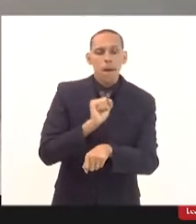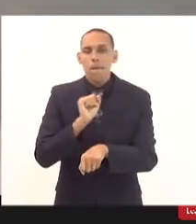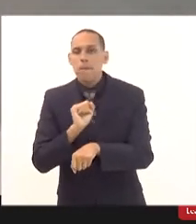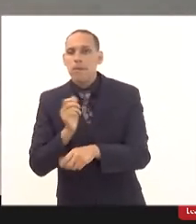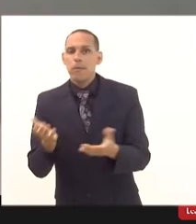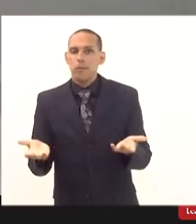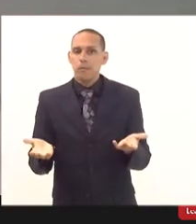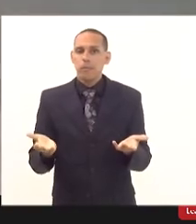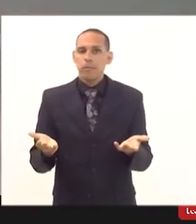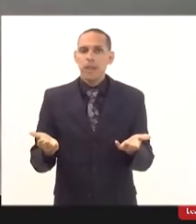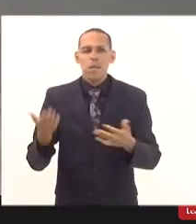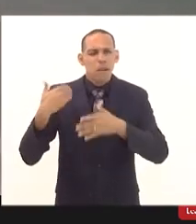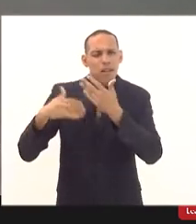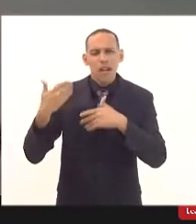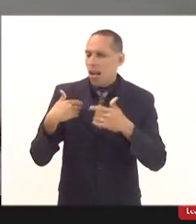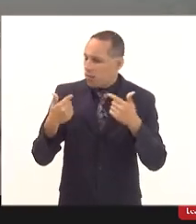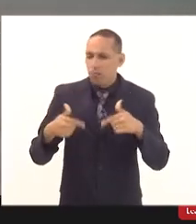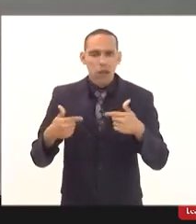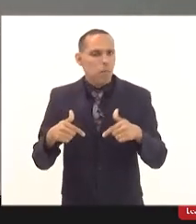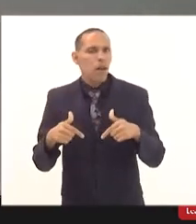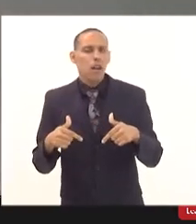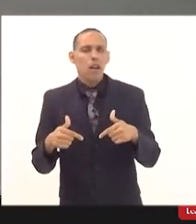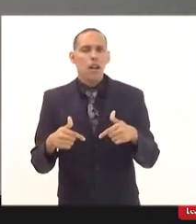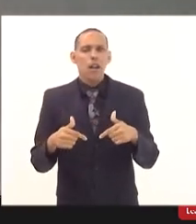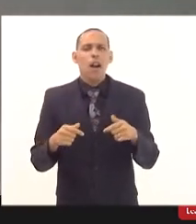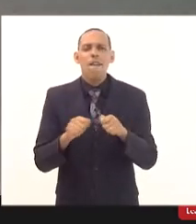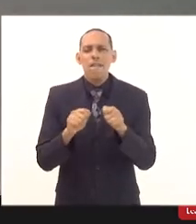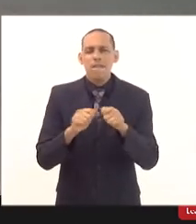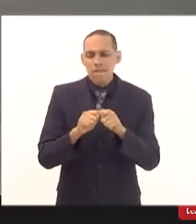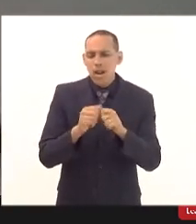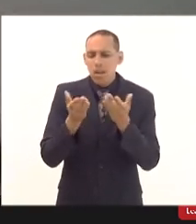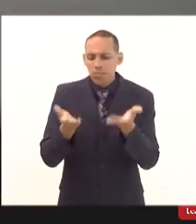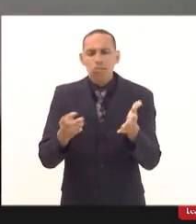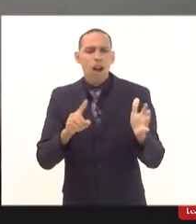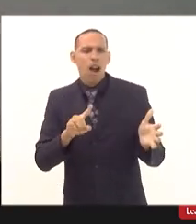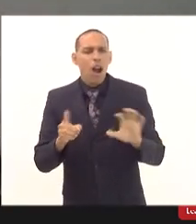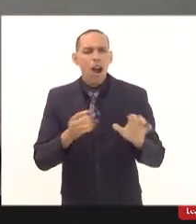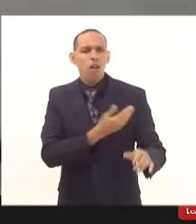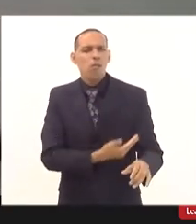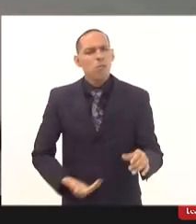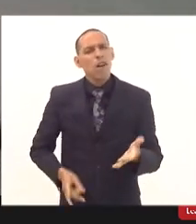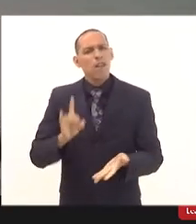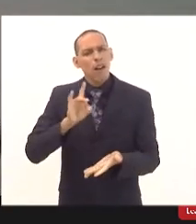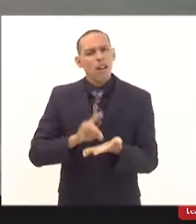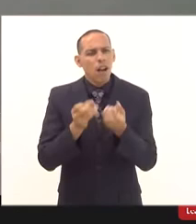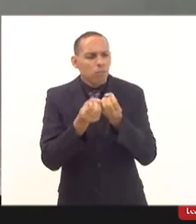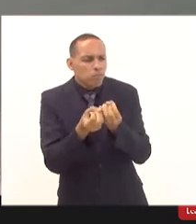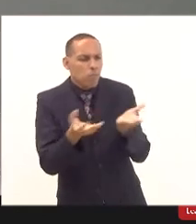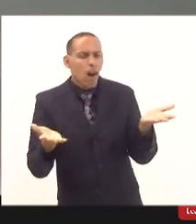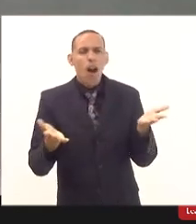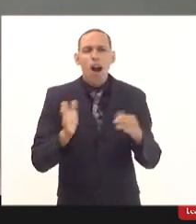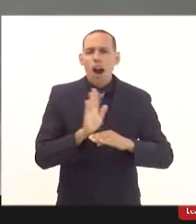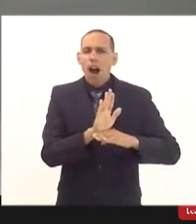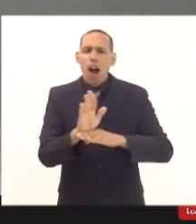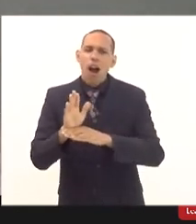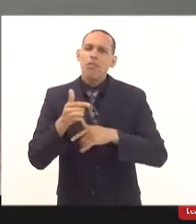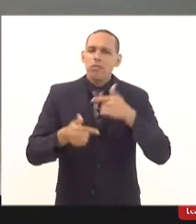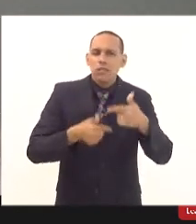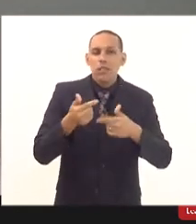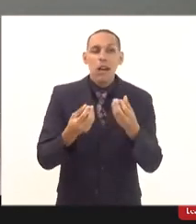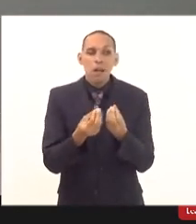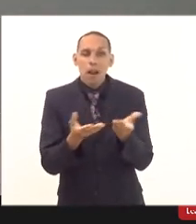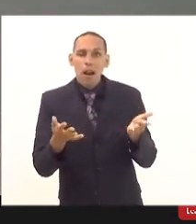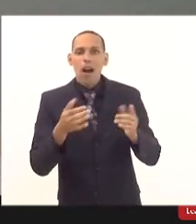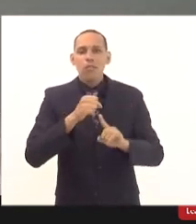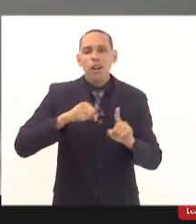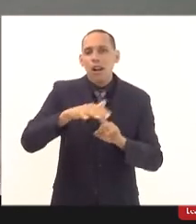quem eu tive a onda de trabalhar de se construir realmente uma emissora pública a serviço da sociedade e na realidade ela é essas